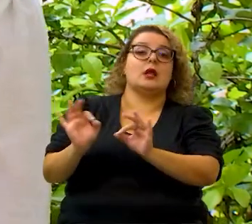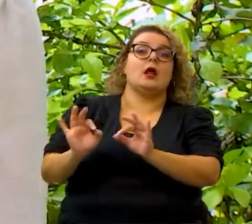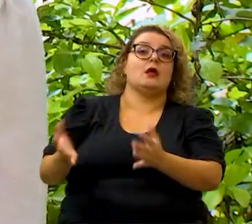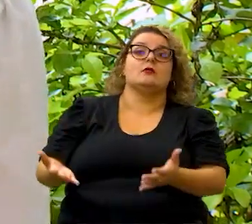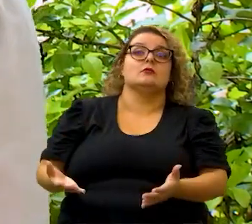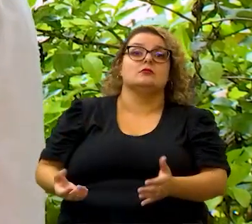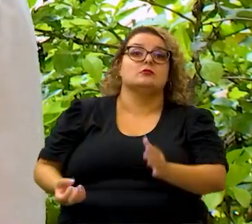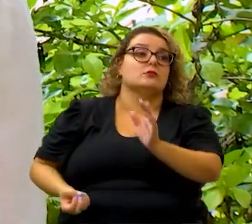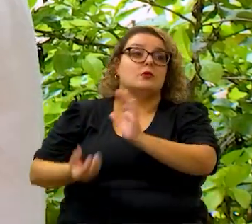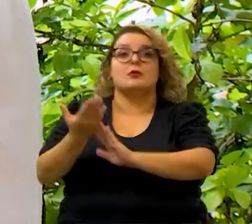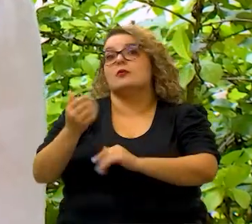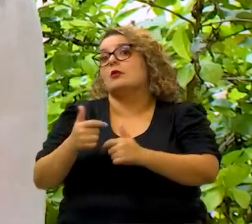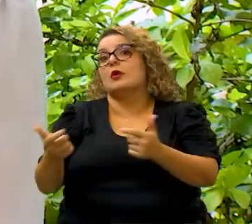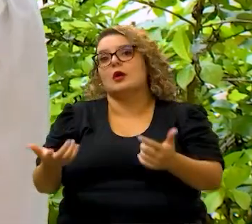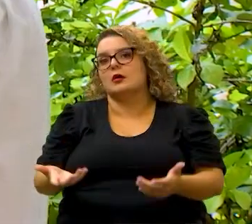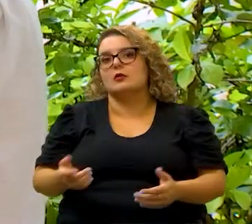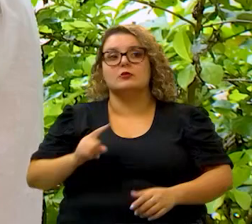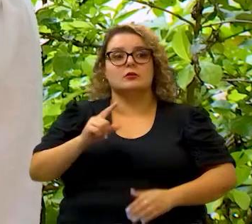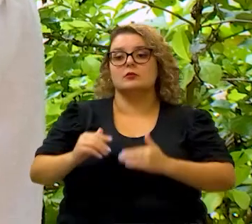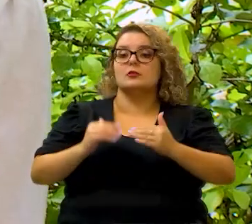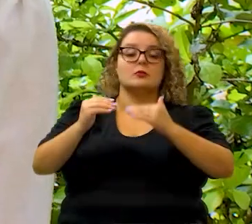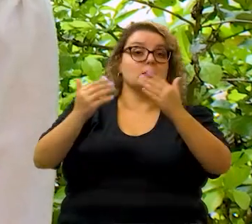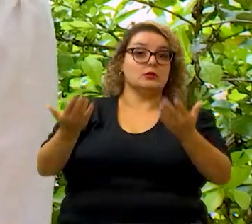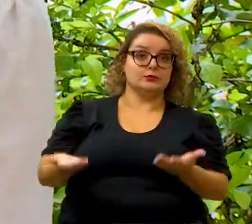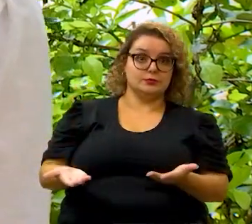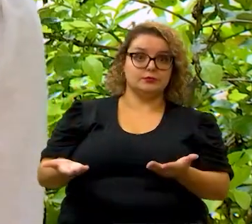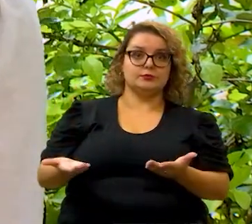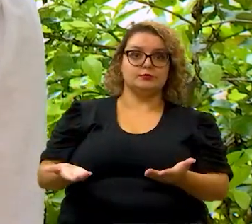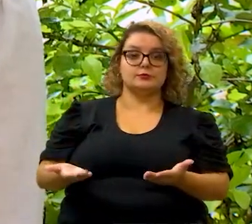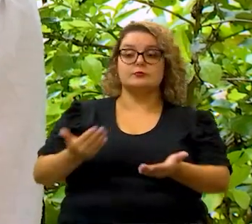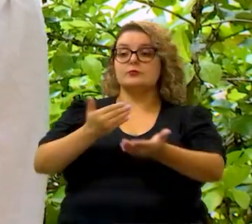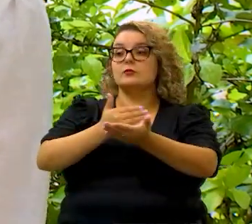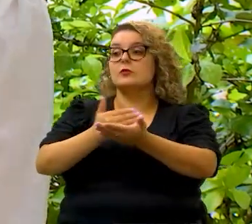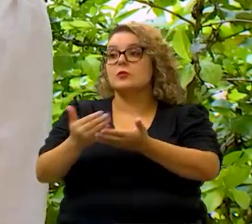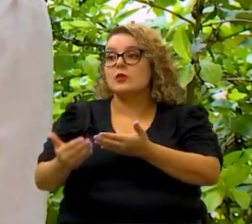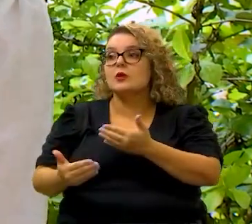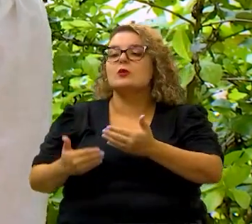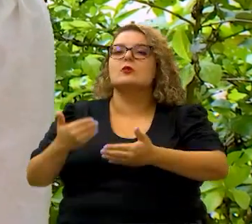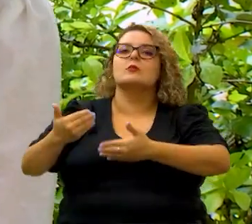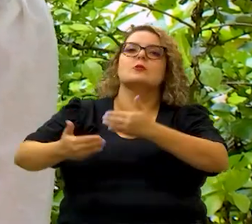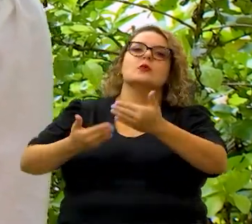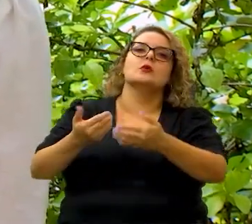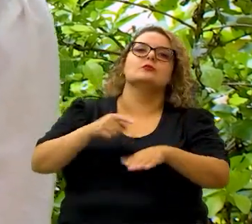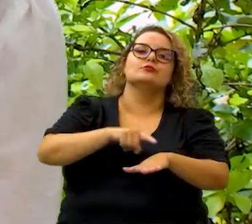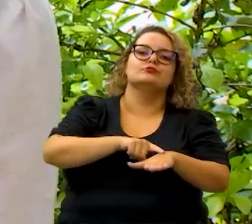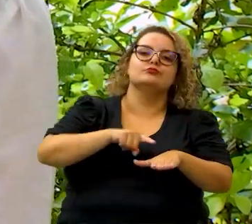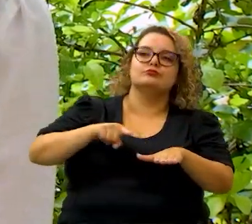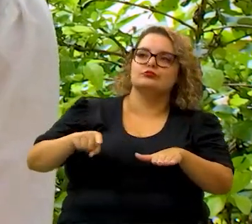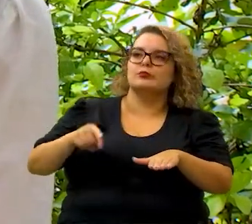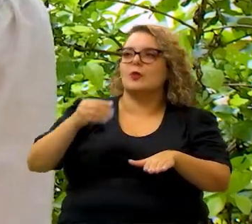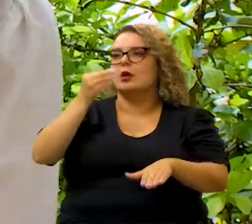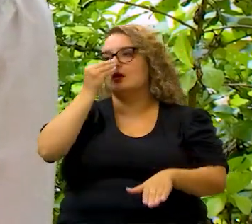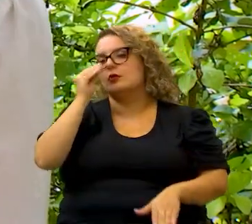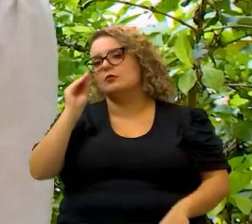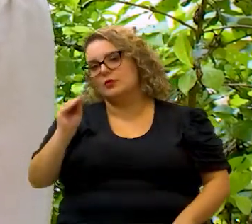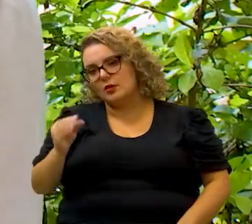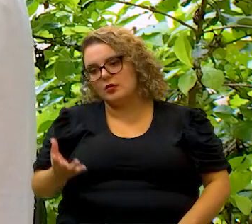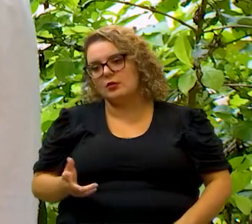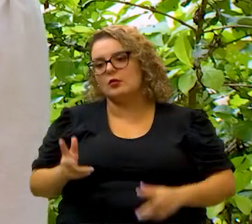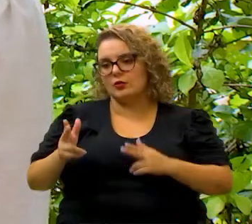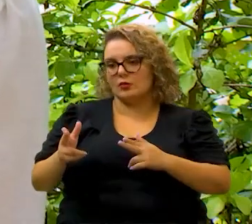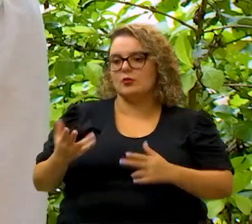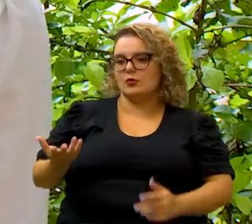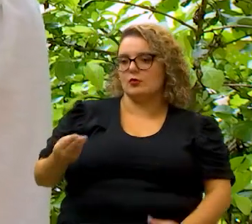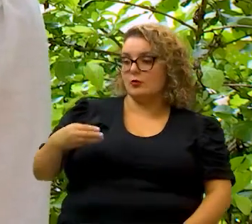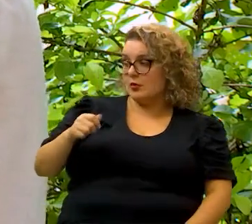que não produz mais, que não cria mais tanto, que não é tão produtivo. Então, e aí ele começa a passar por um processo de exclusão e de